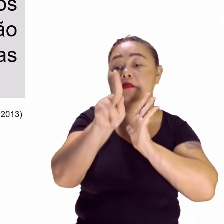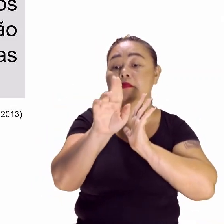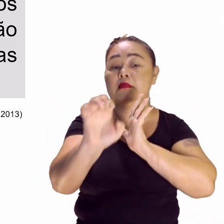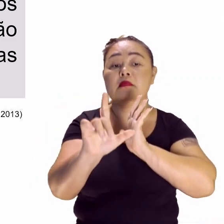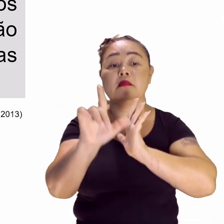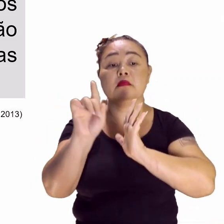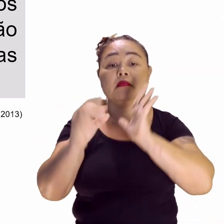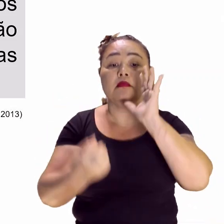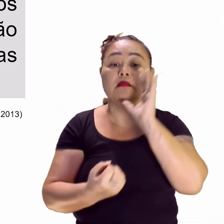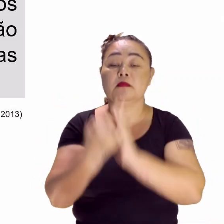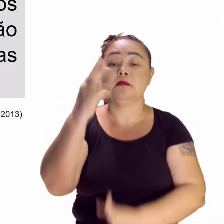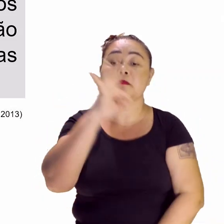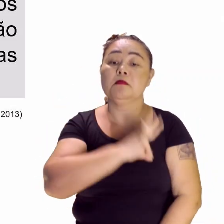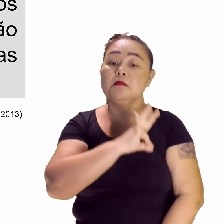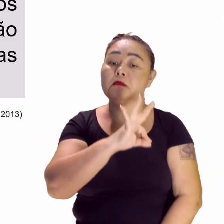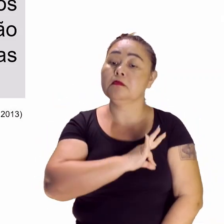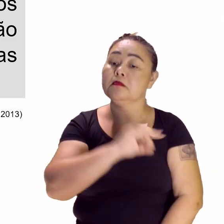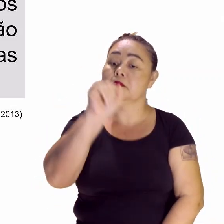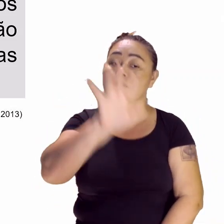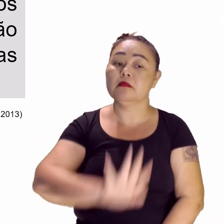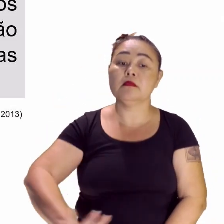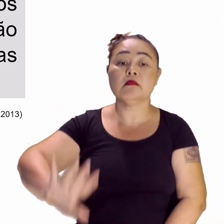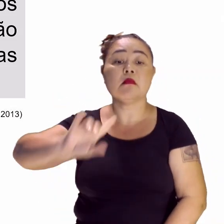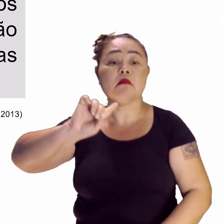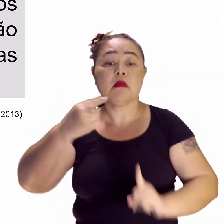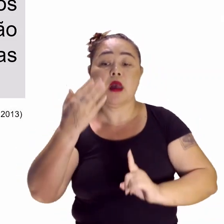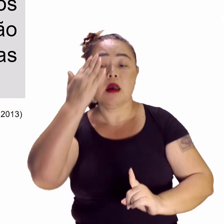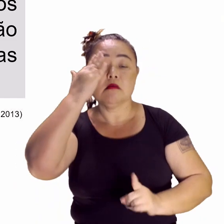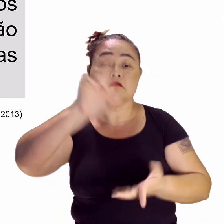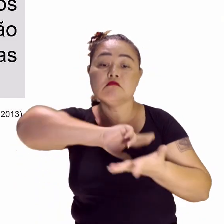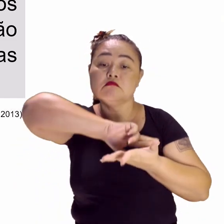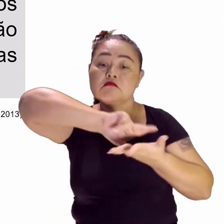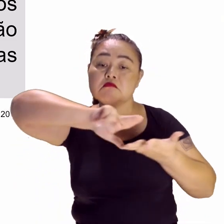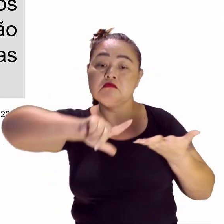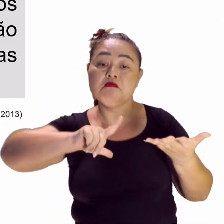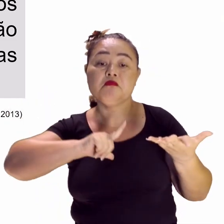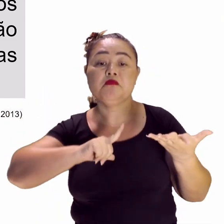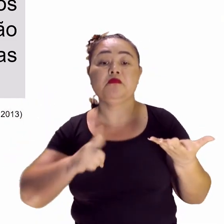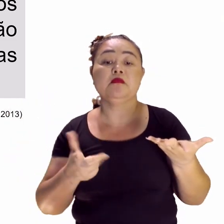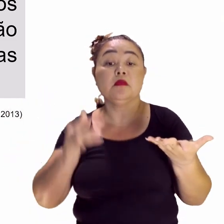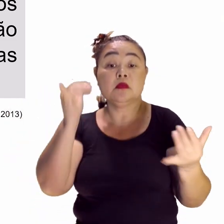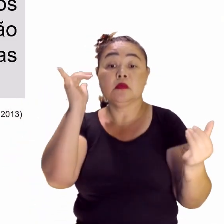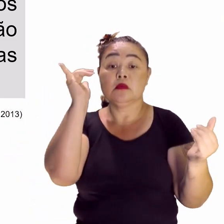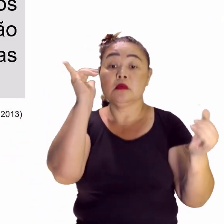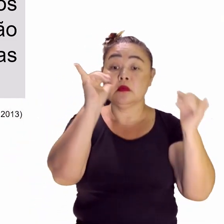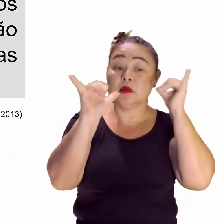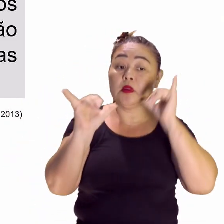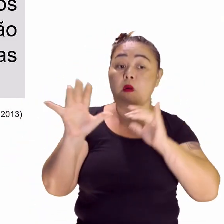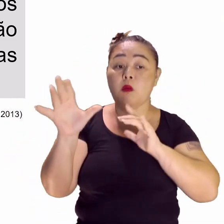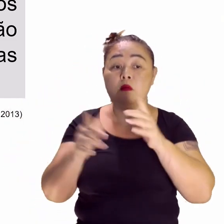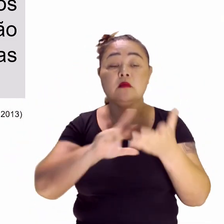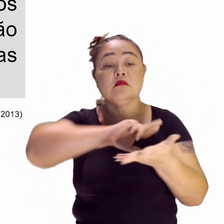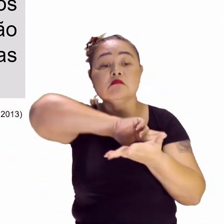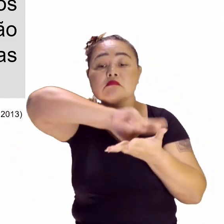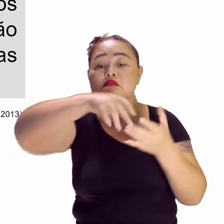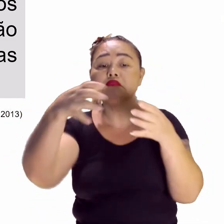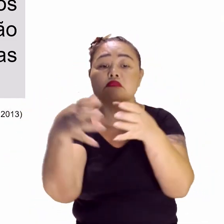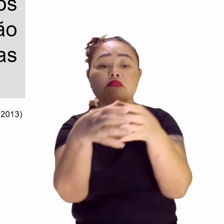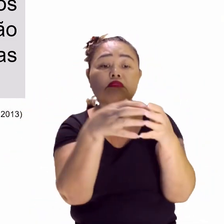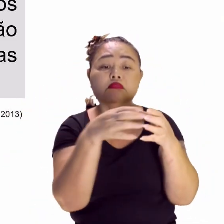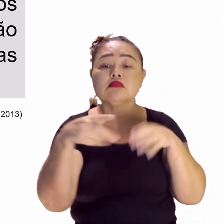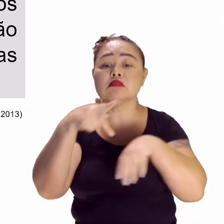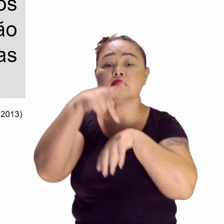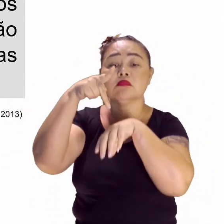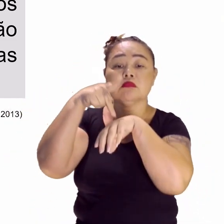foi criado pela Polícia Federal para combater também a biopirataria galera evitando que furto na